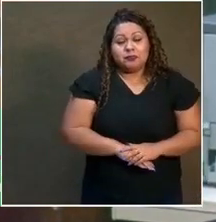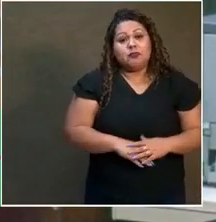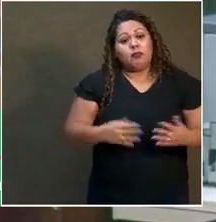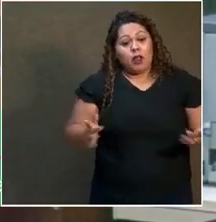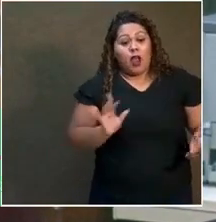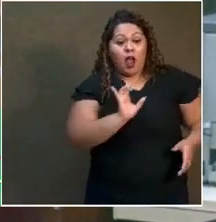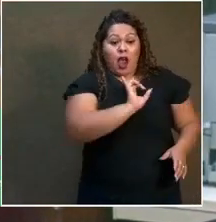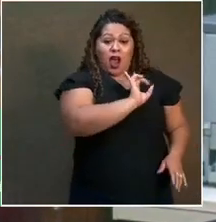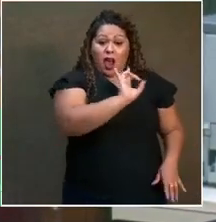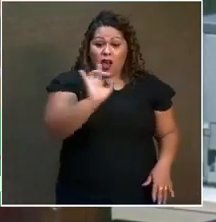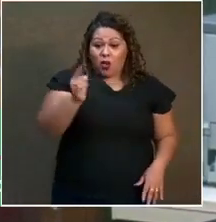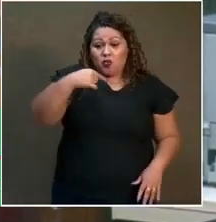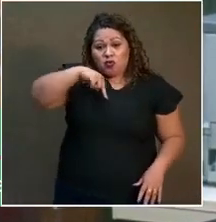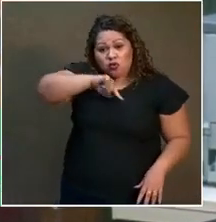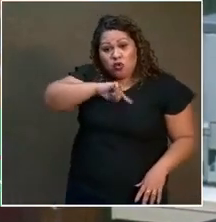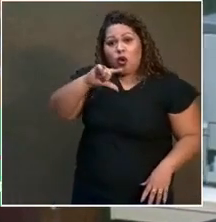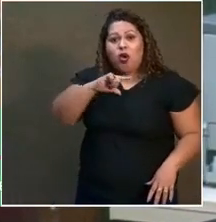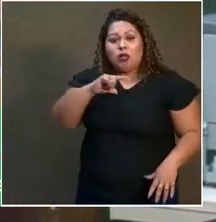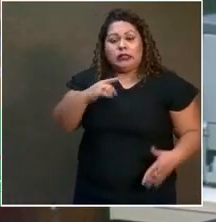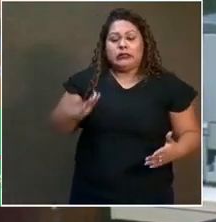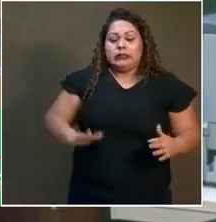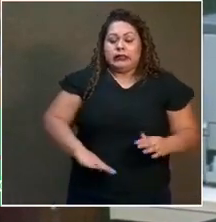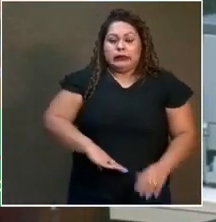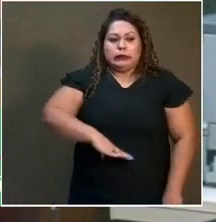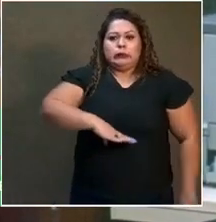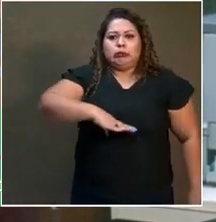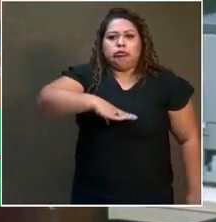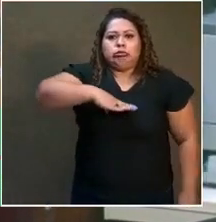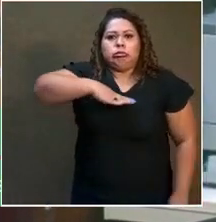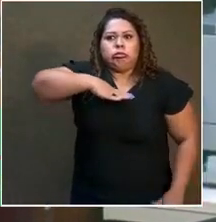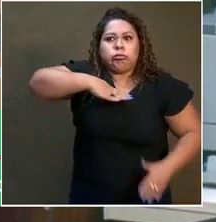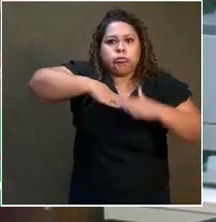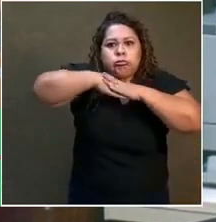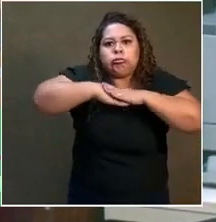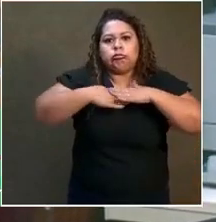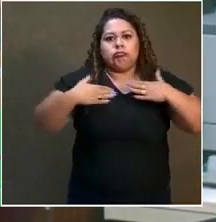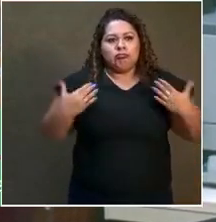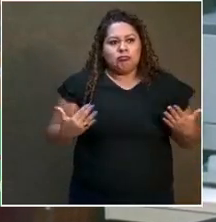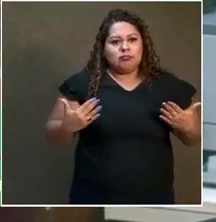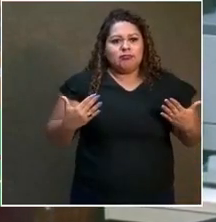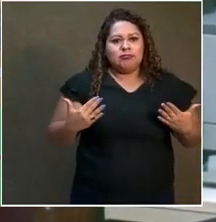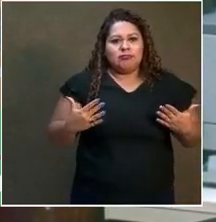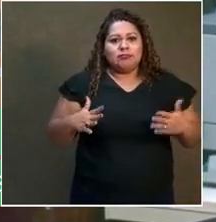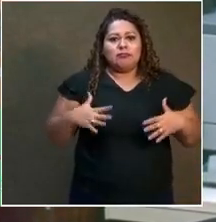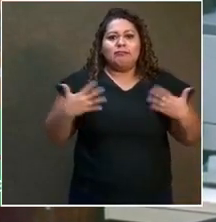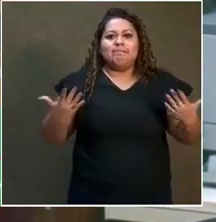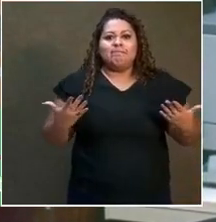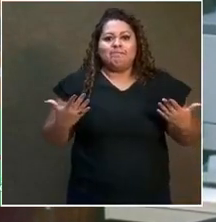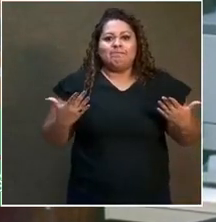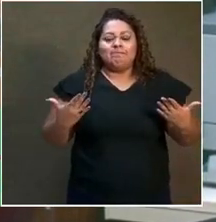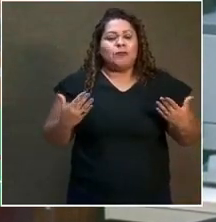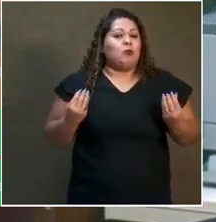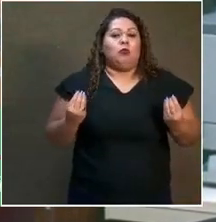Cada um de nós temos um pavio. A questão é quando acender.